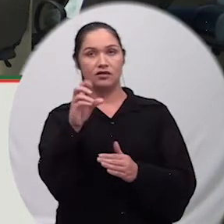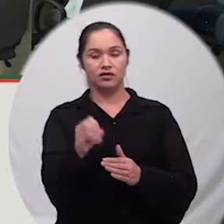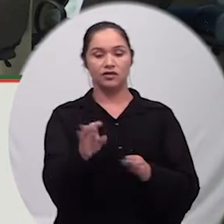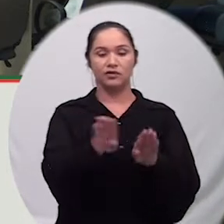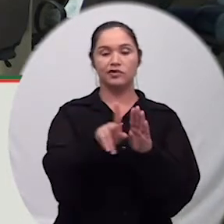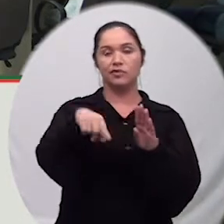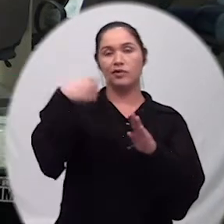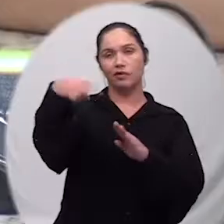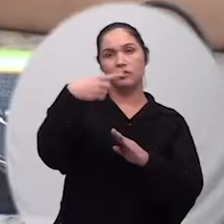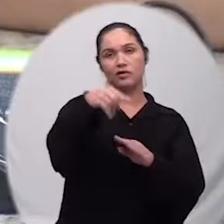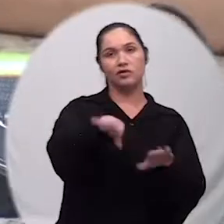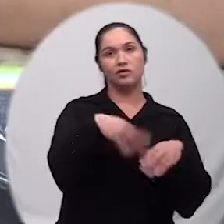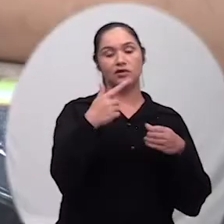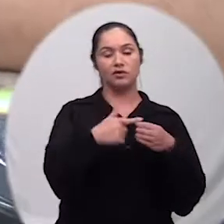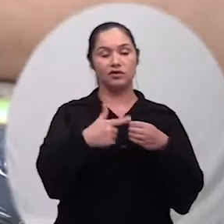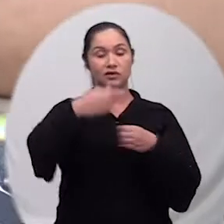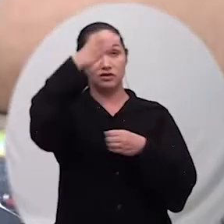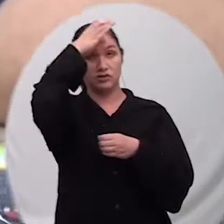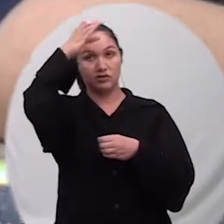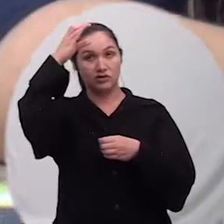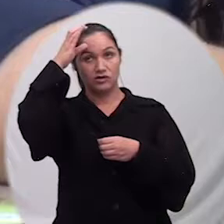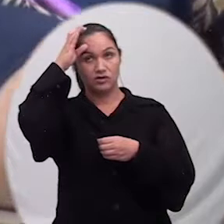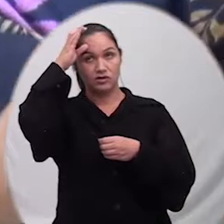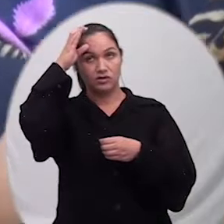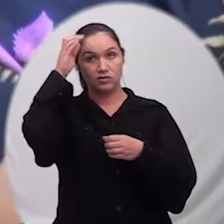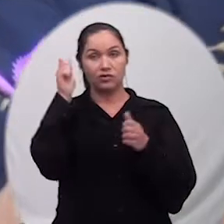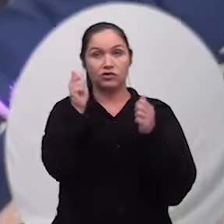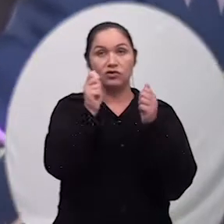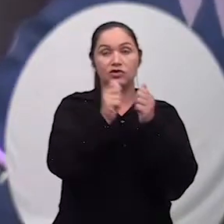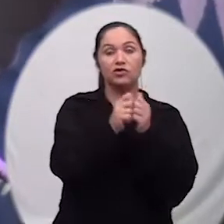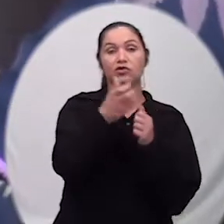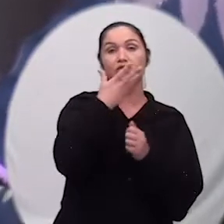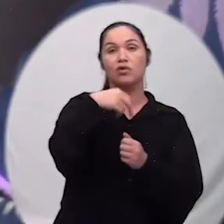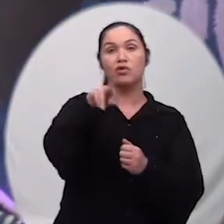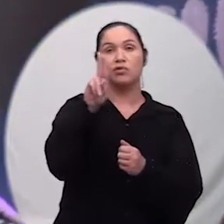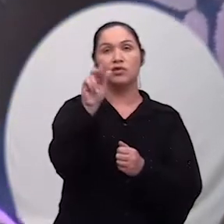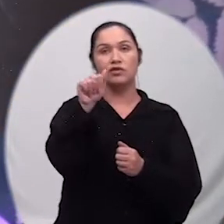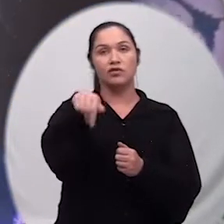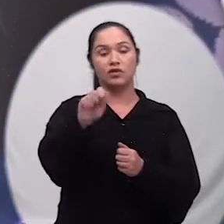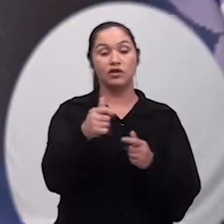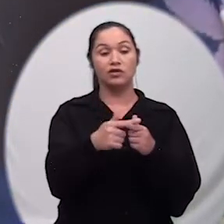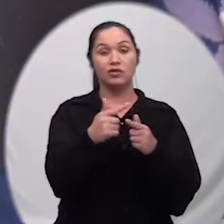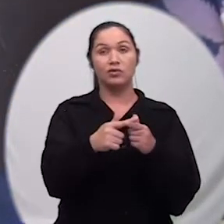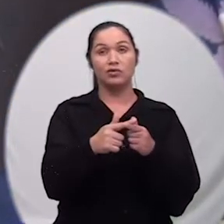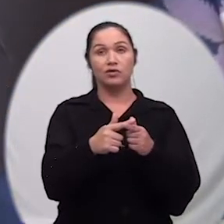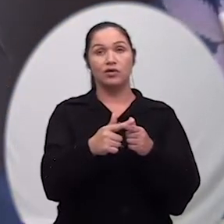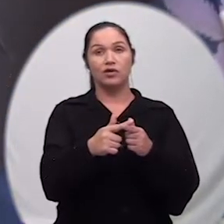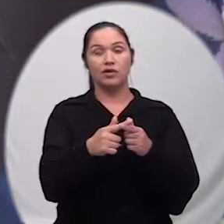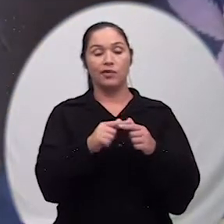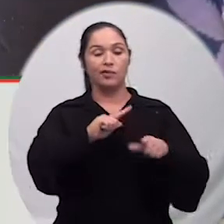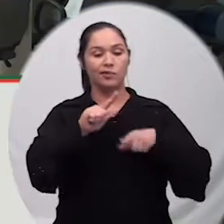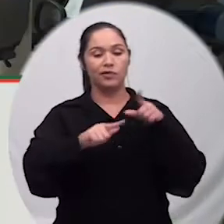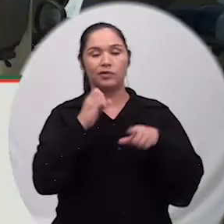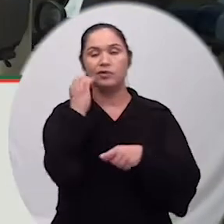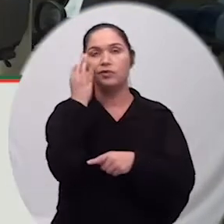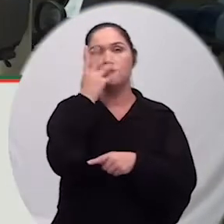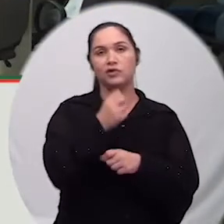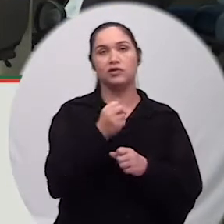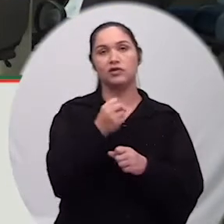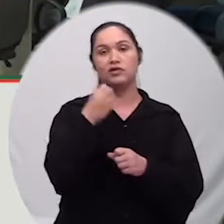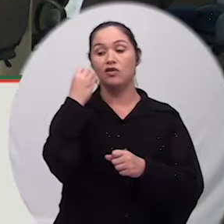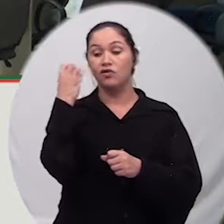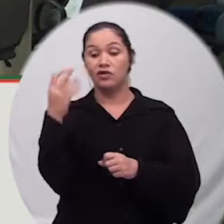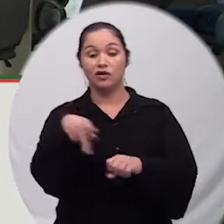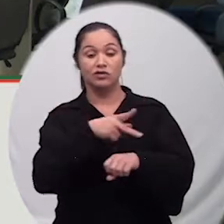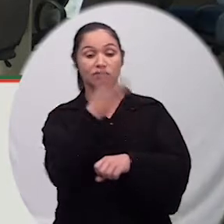a Vani Tomé por um dos lugares percorridos com suas mais de 300 bonecas criadas. Já realizou mais de 100 viagens pelo Brasil